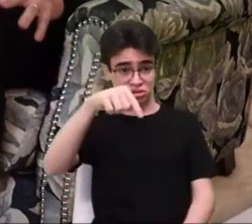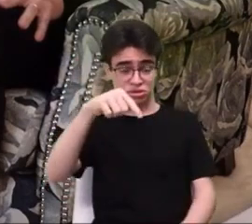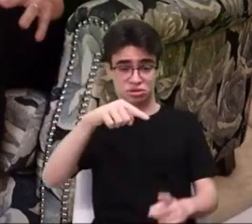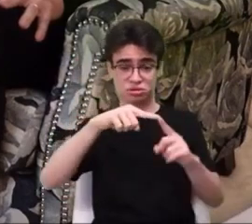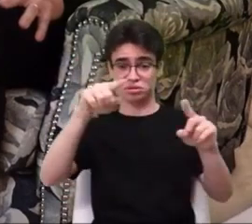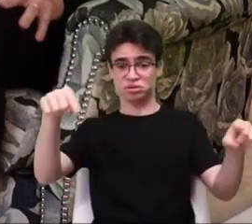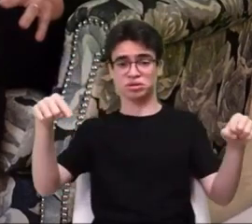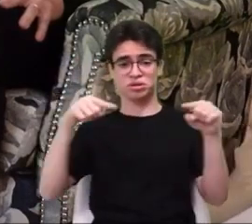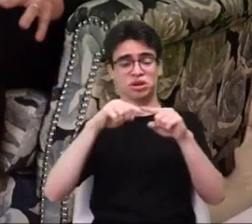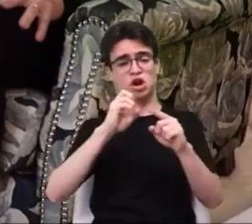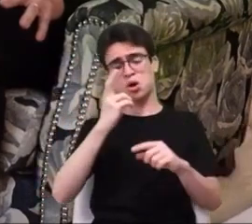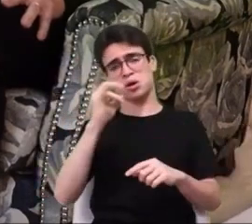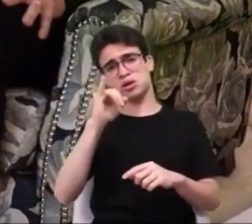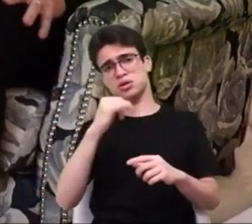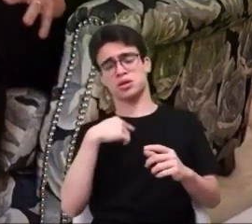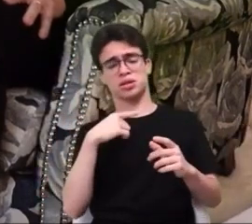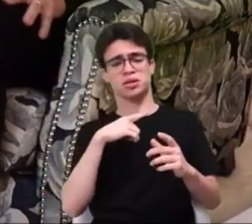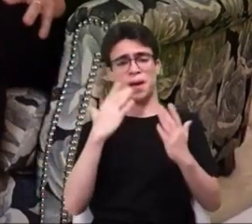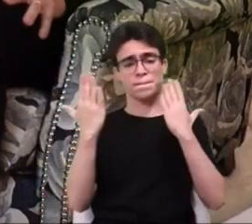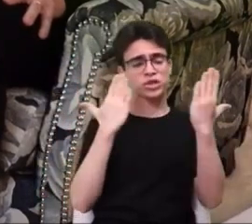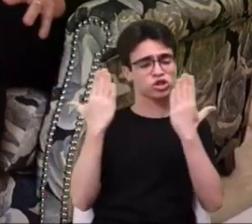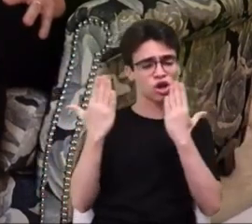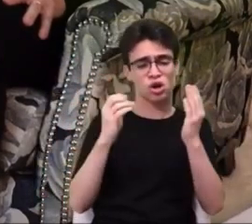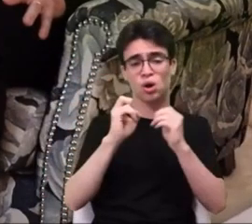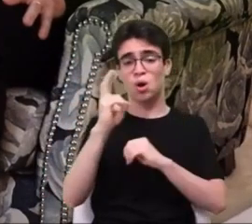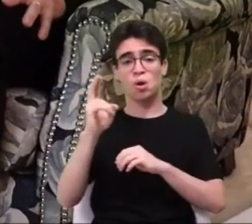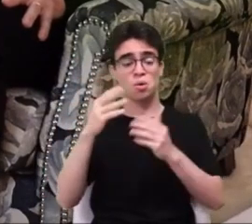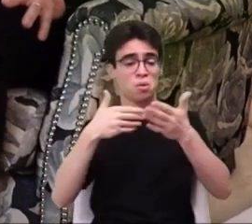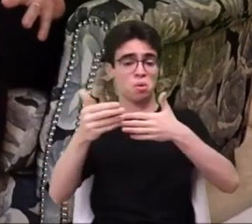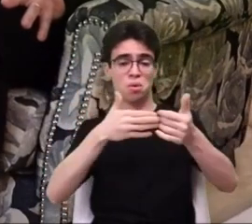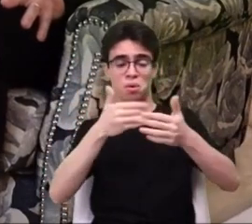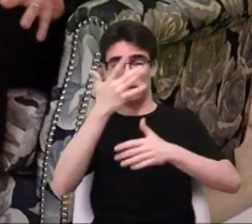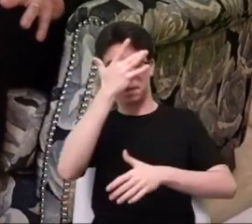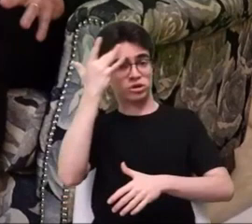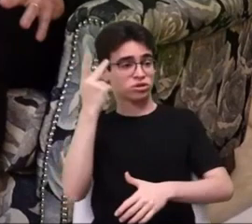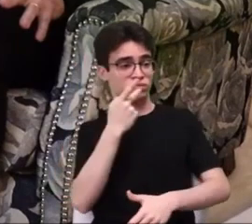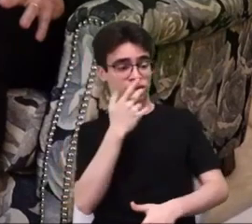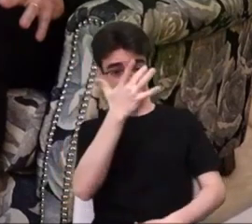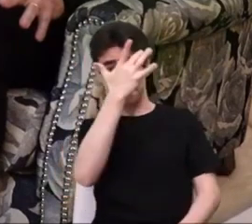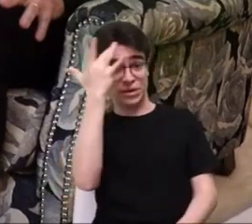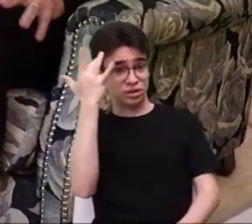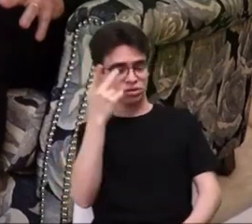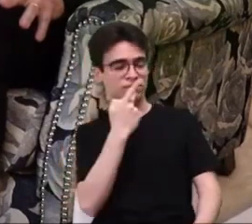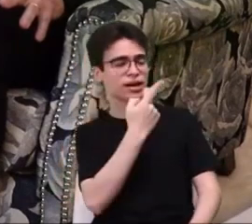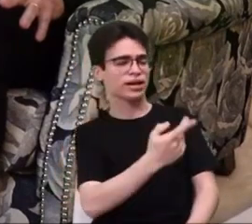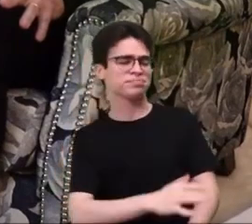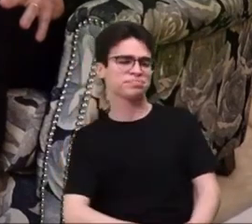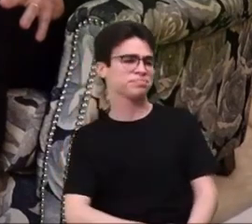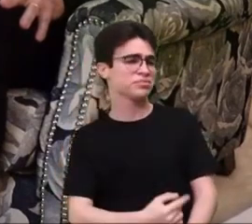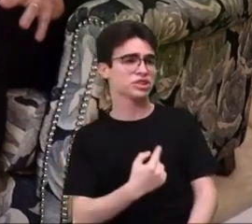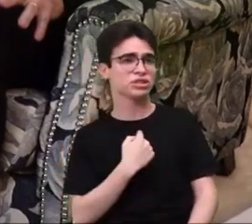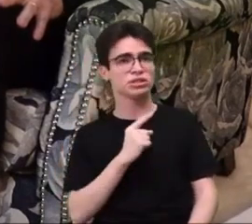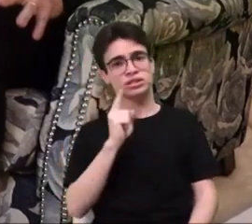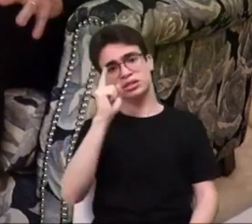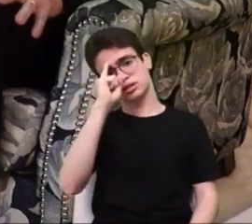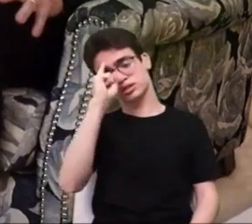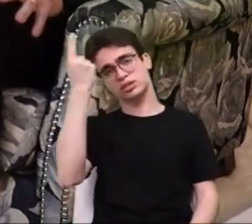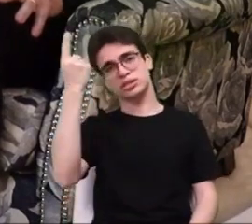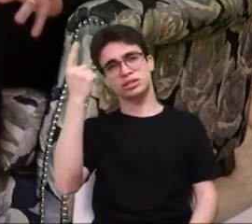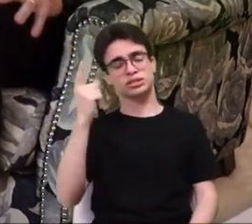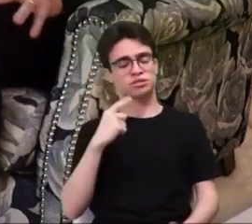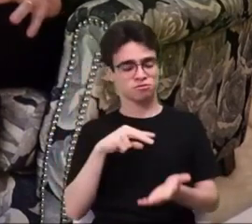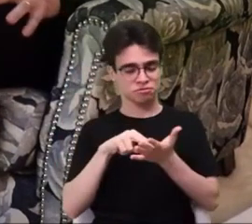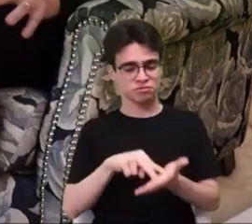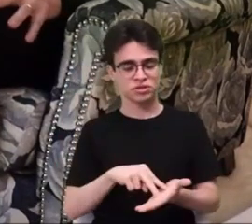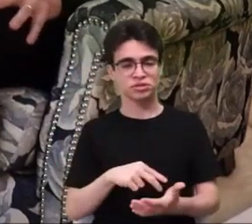na sala de um psicólogo, ou na sala de qualquer profissional, e dissesse assim, olha, eu estou com uma ideia fixa na